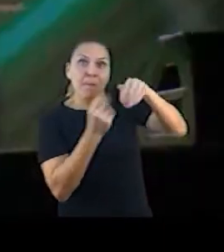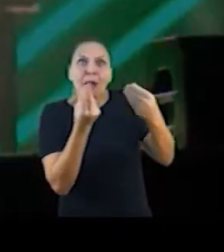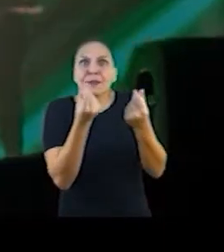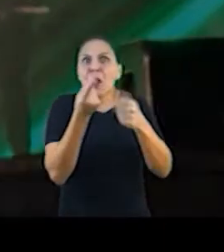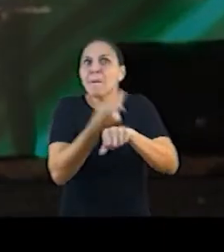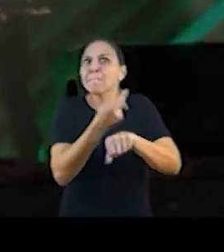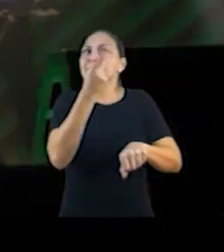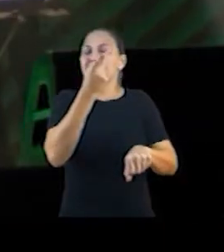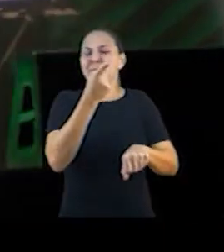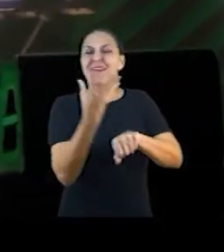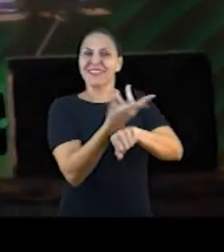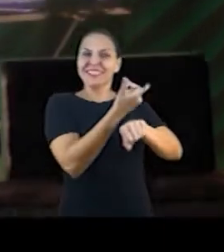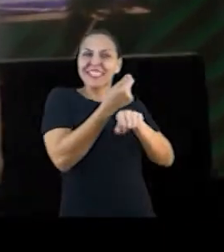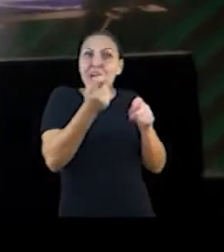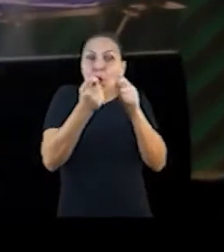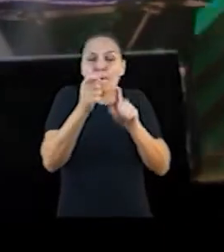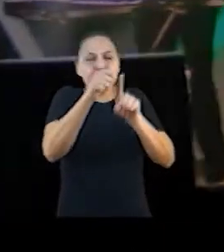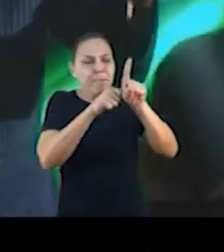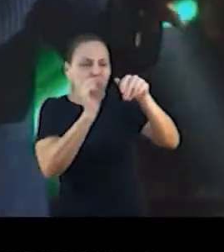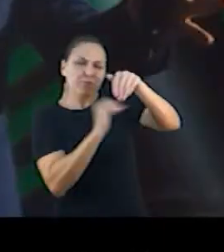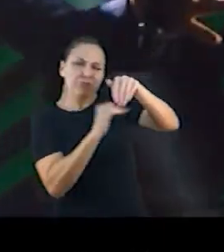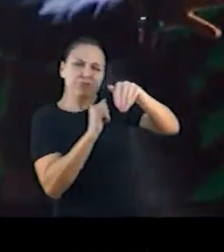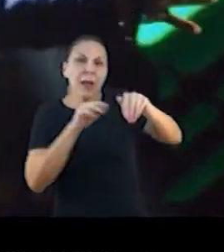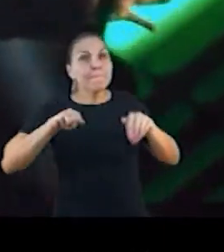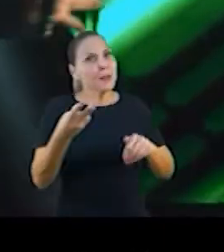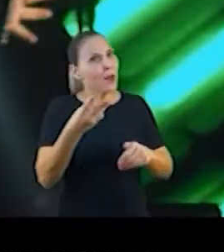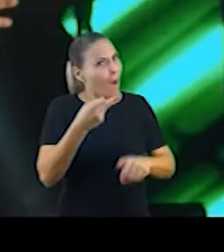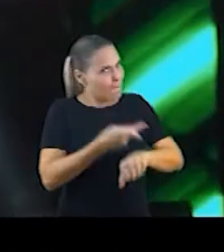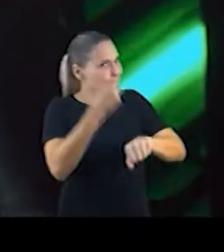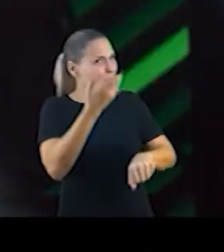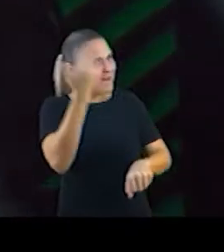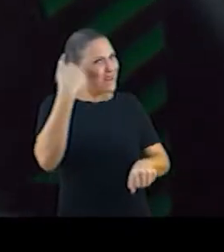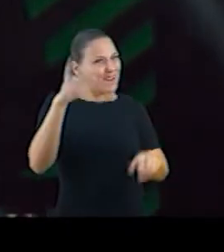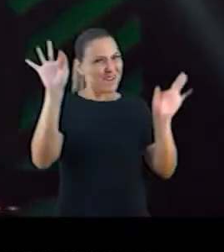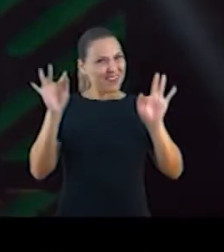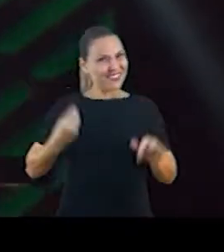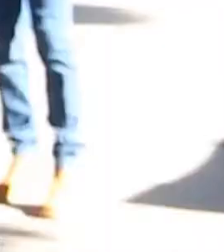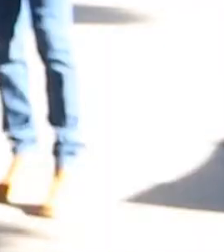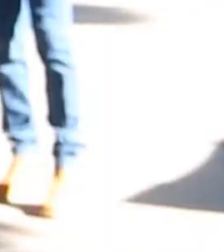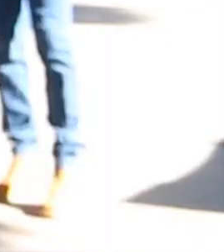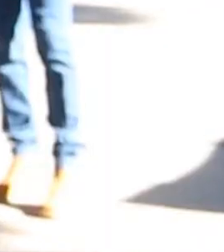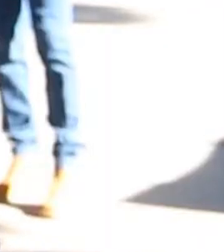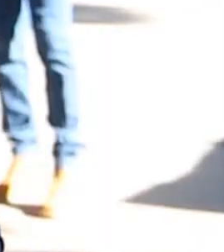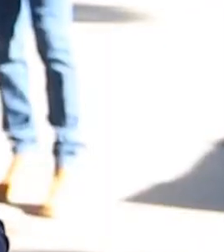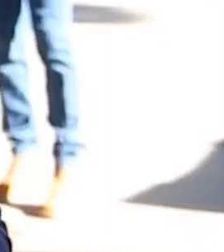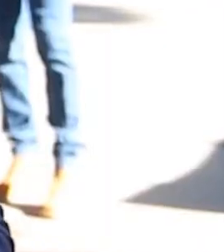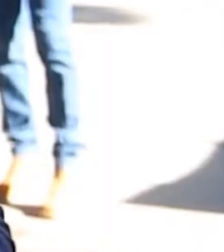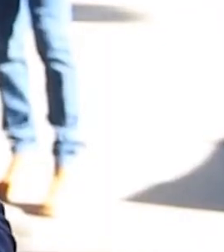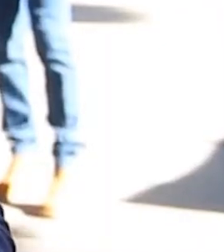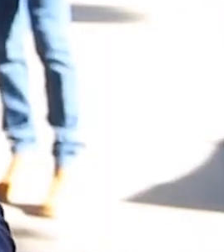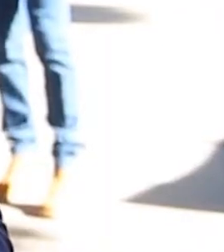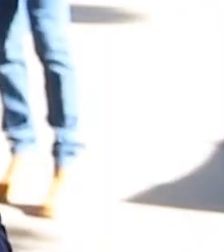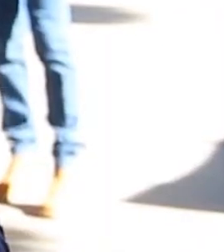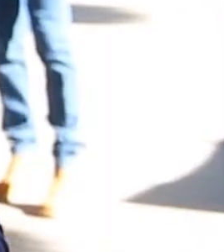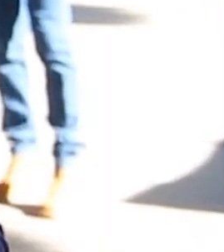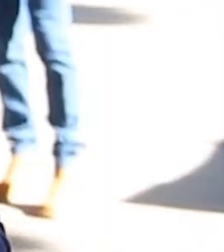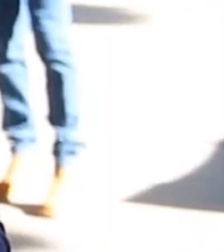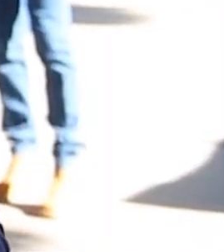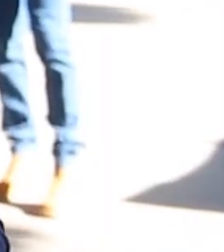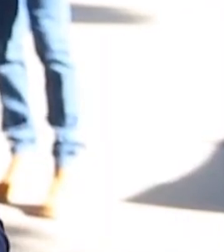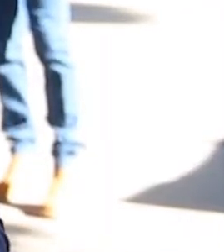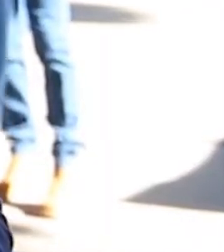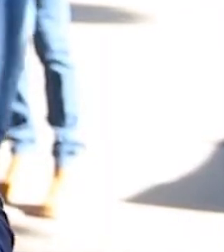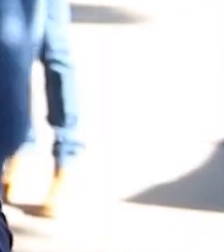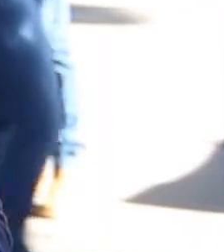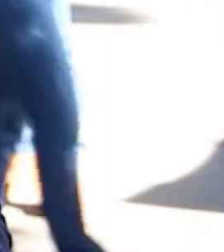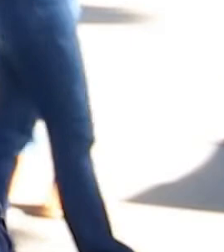Poupança premiada Sicredi. Economize todo mês e concorra a milhões em prêmios com destino à felicidade. E ainda falando em Sicredi União Paraná São Paulo,